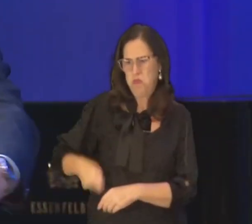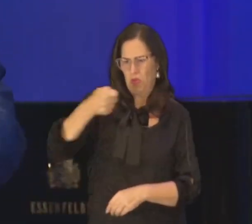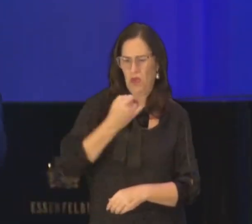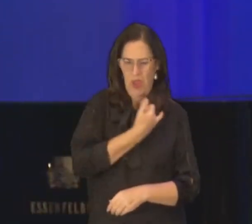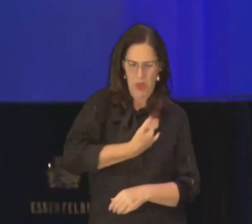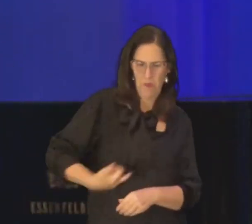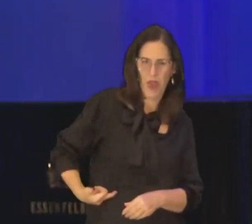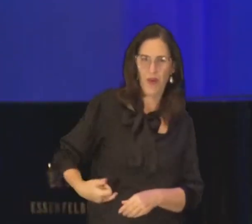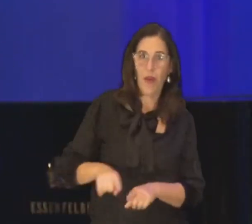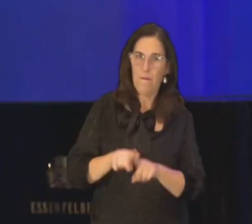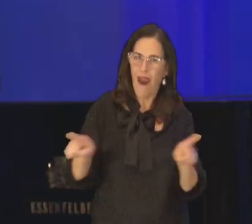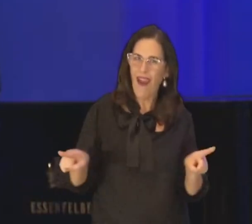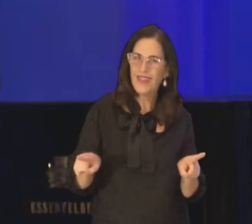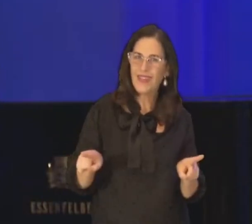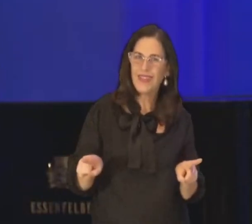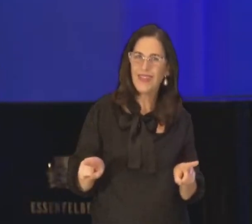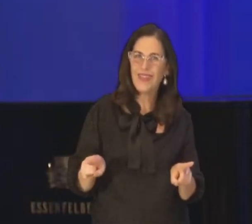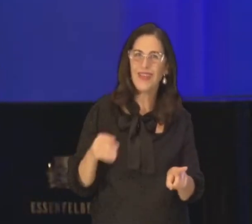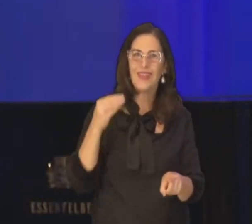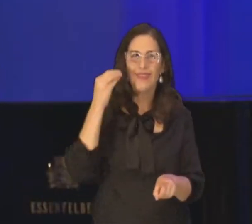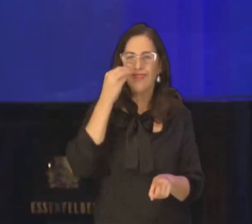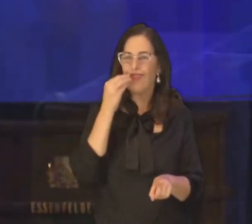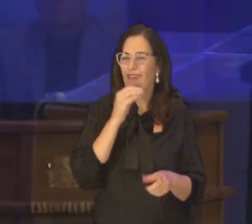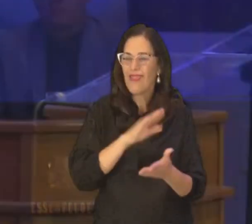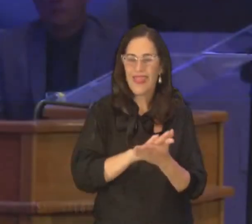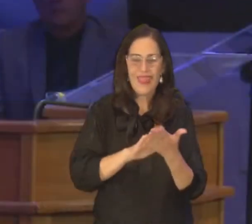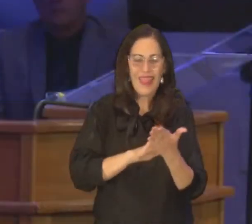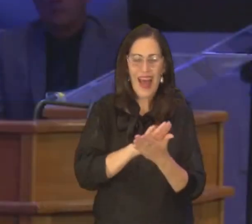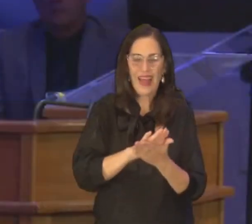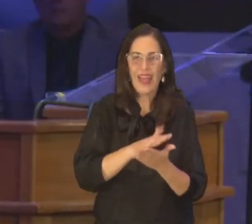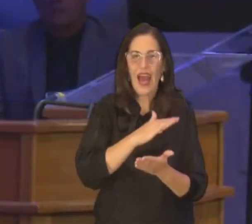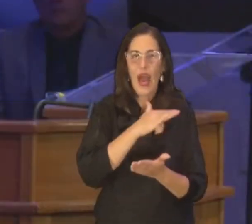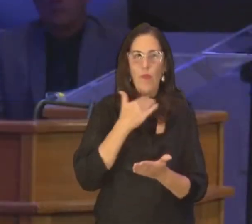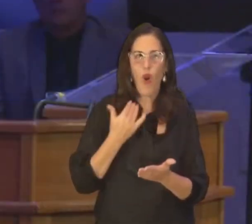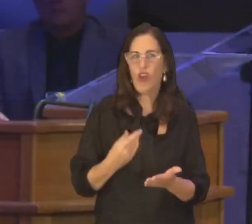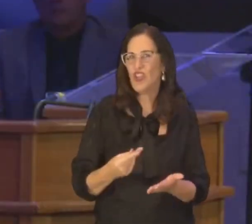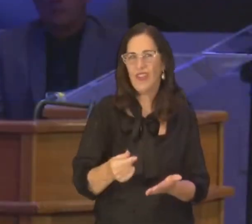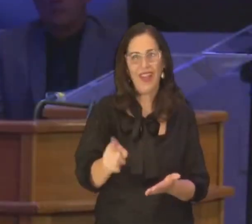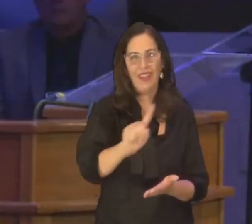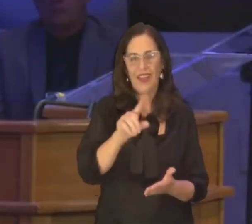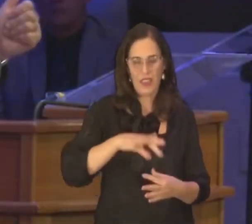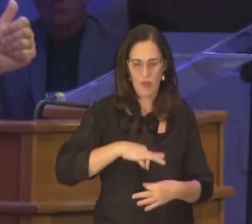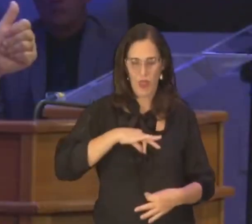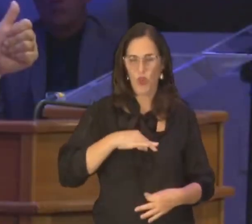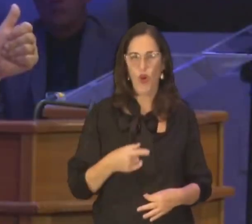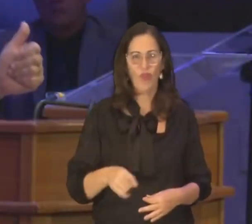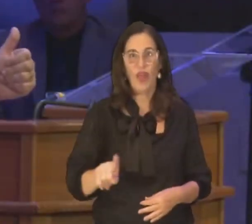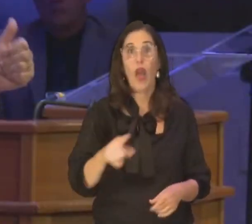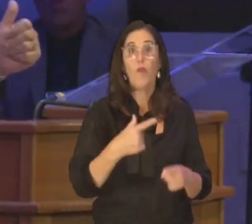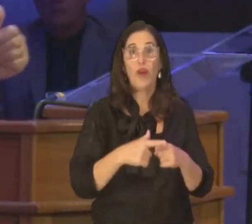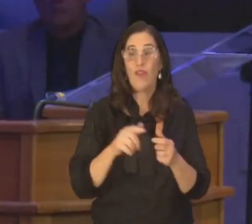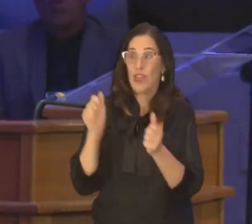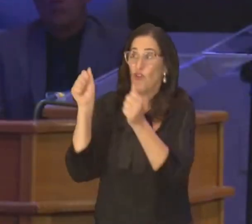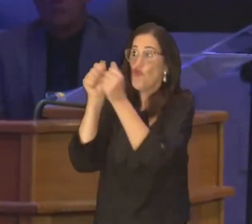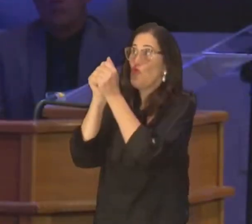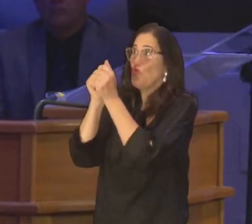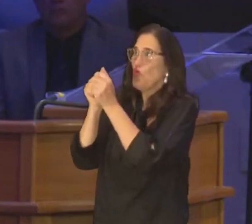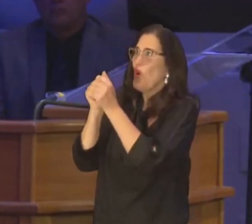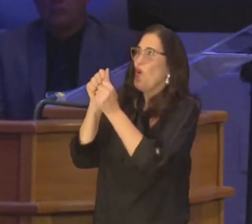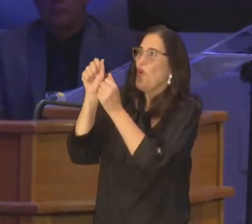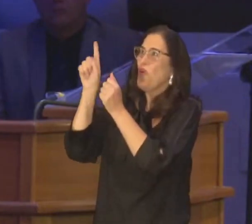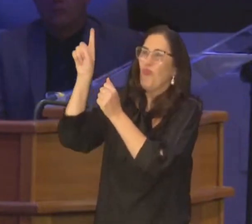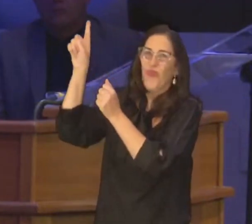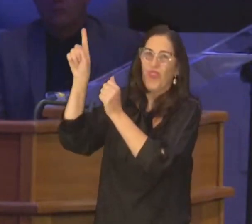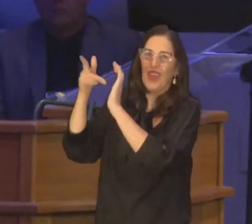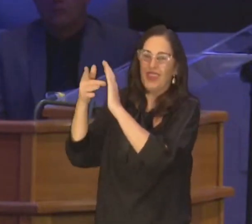império, mas vocês não provarão a morte eterna espiritual, porque vocês estarão comigo na eternidade. Mas há